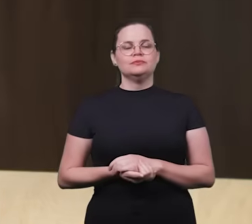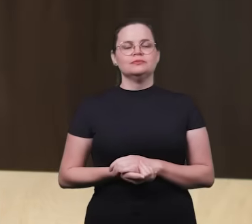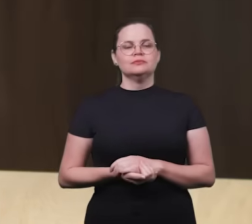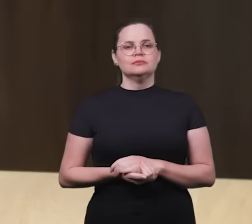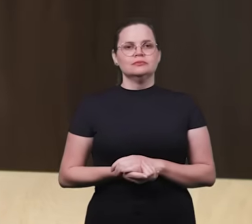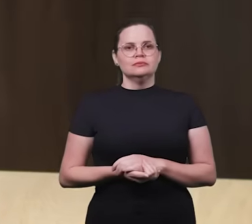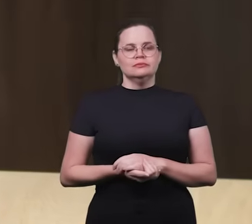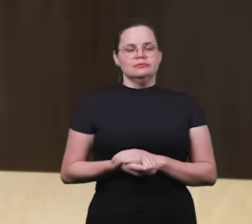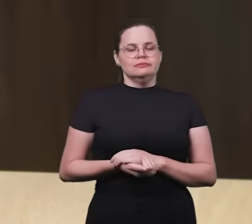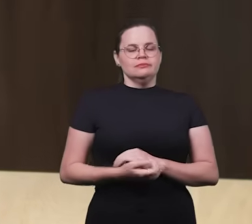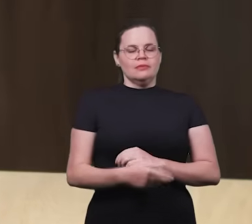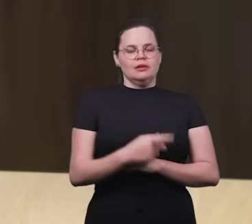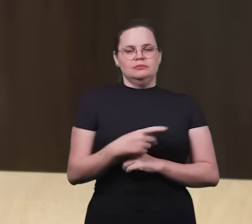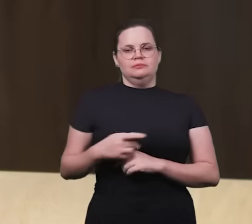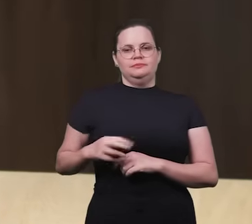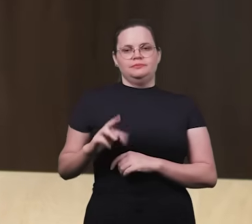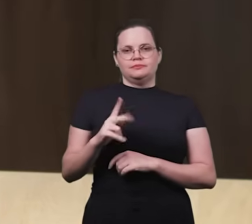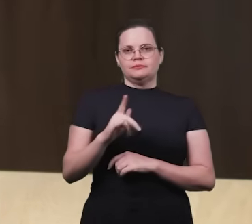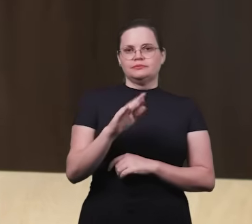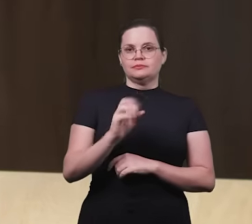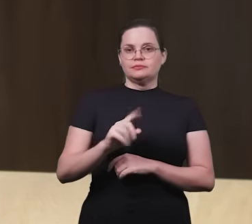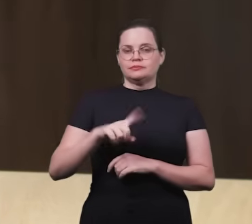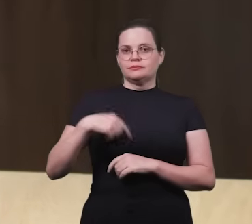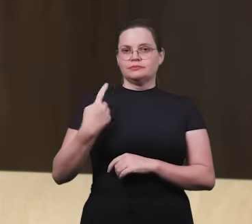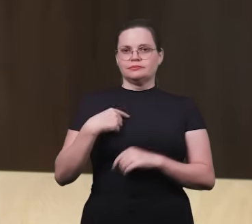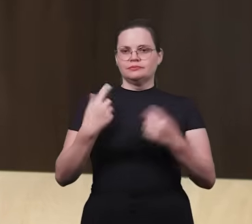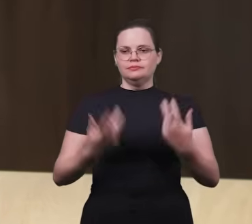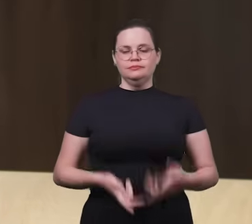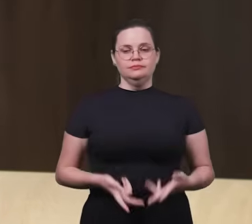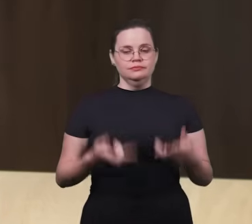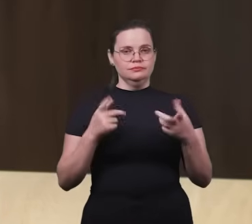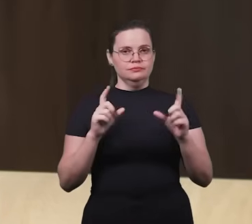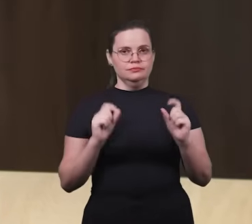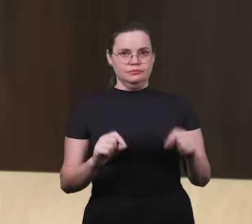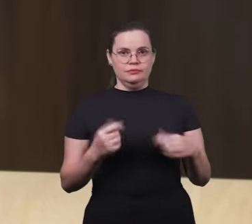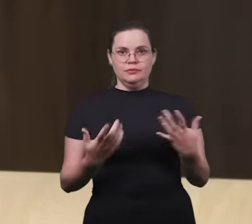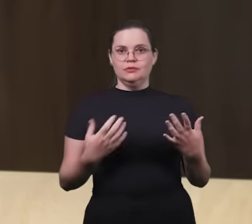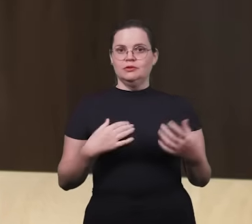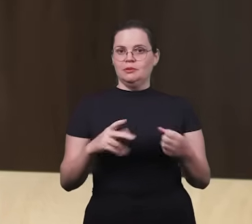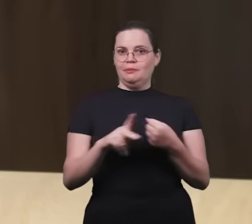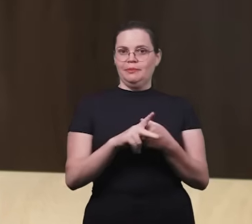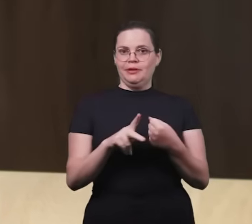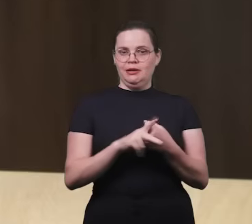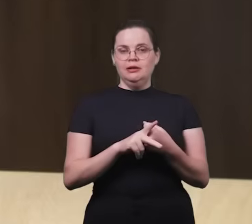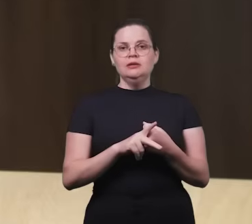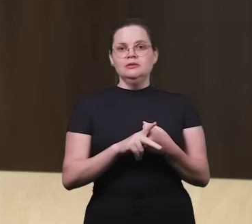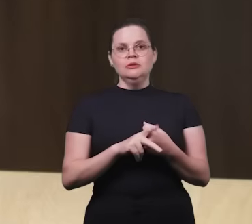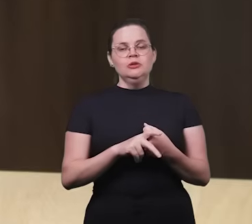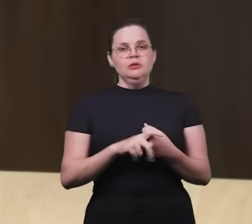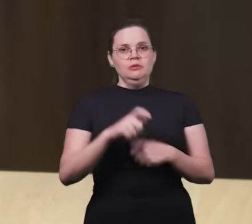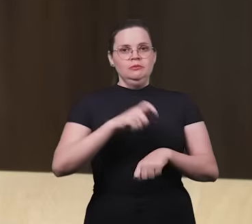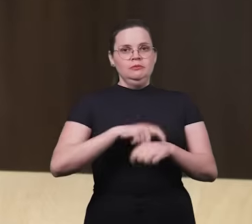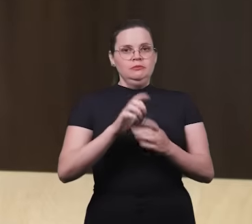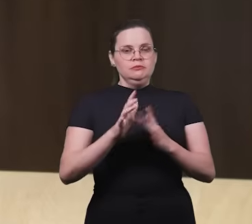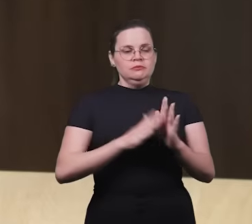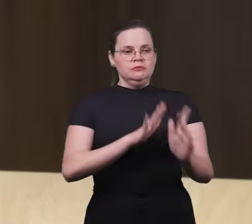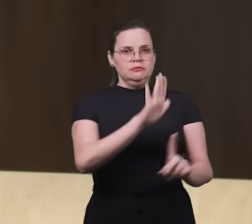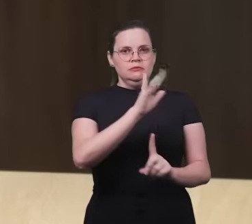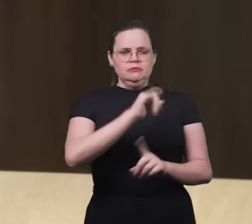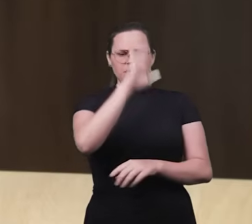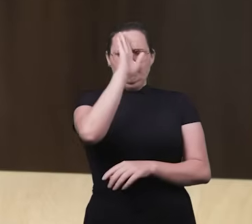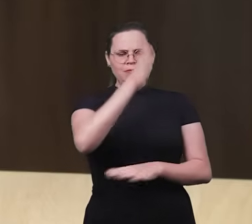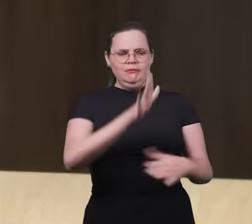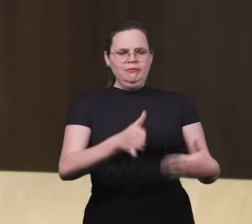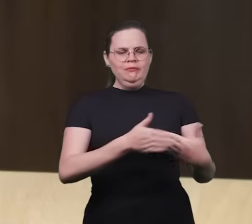Tiago, nós vemos que Pedro ele teve um chamado direto da parte de Jesus para a vida